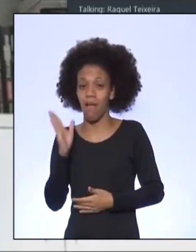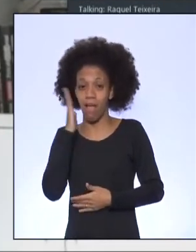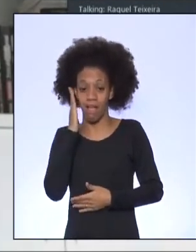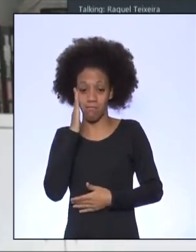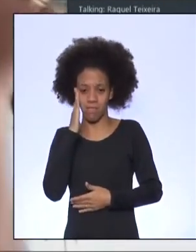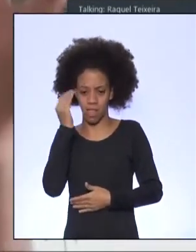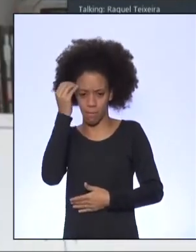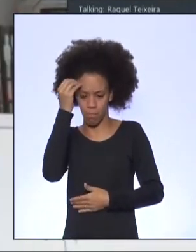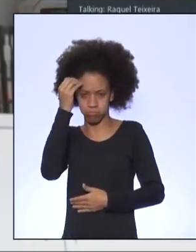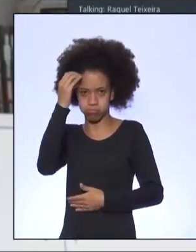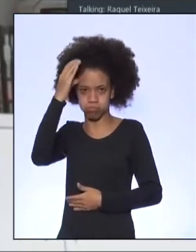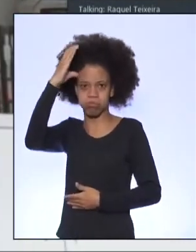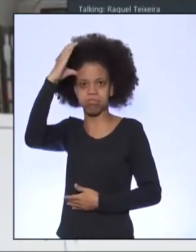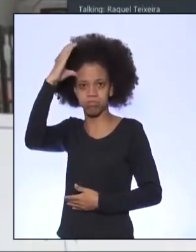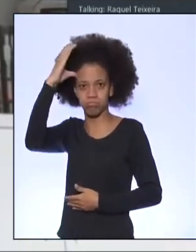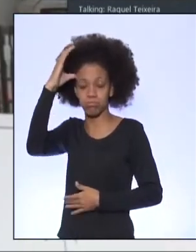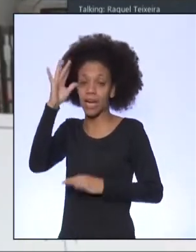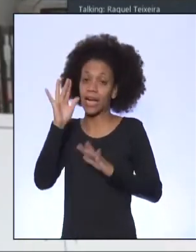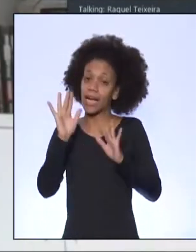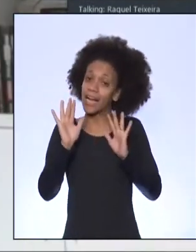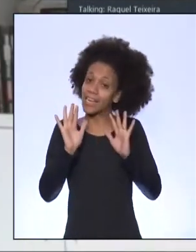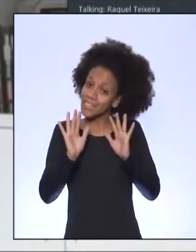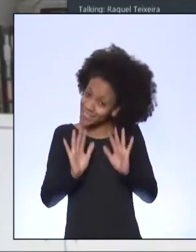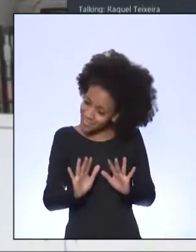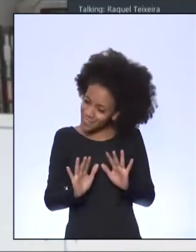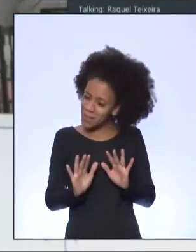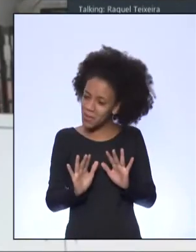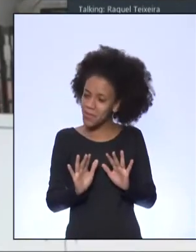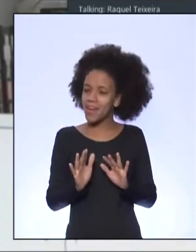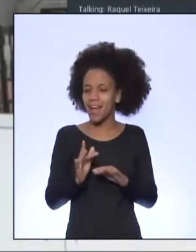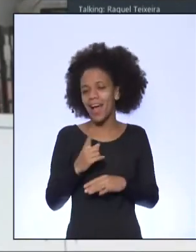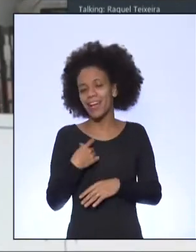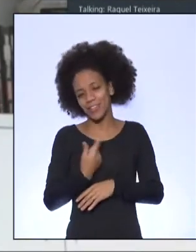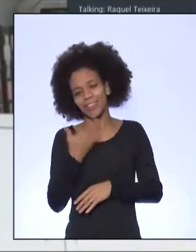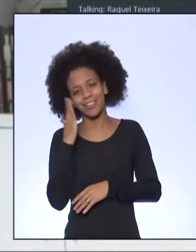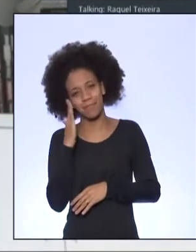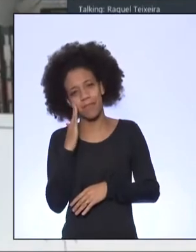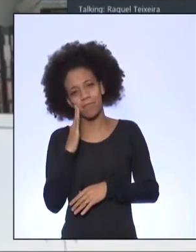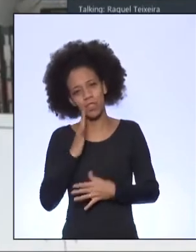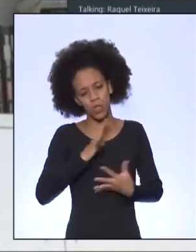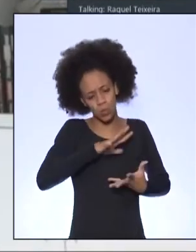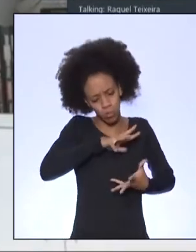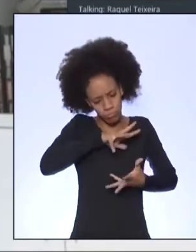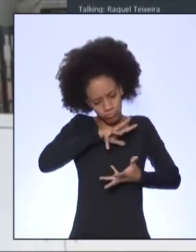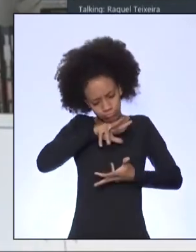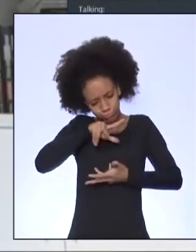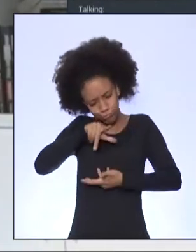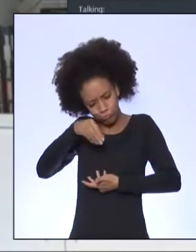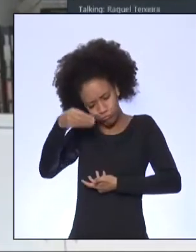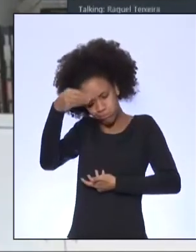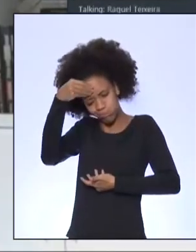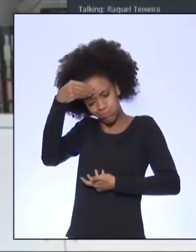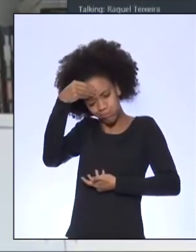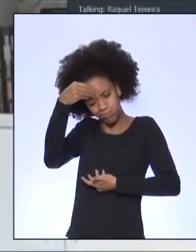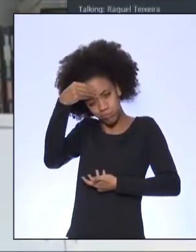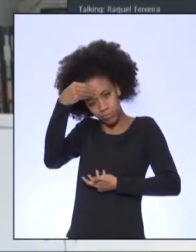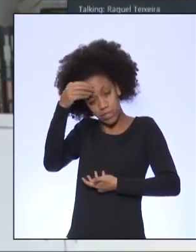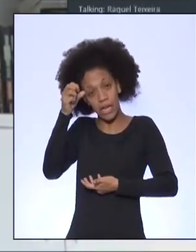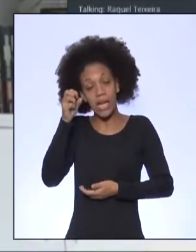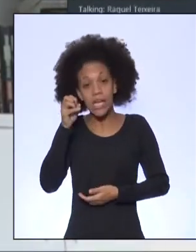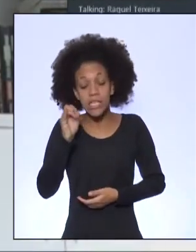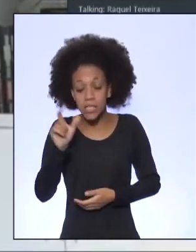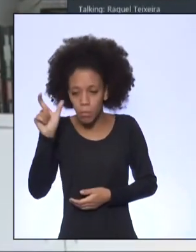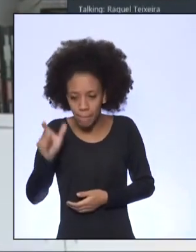isso faz com que cada pessoa tenha um universo diferente dentro da sua cabeça. Se uma